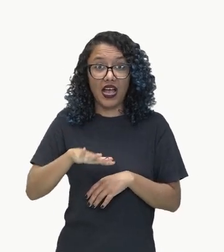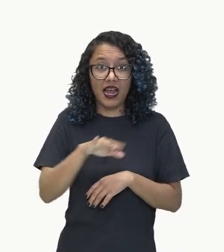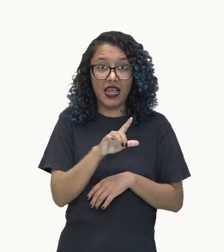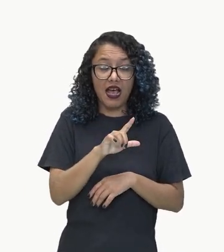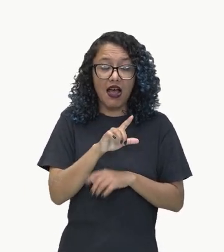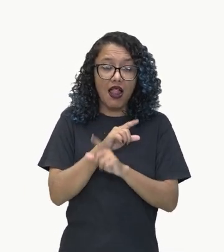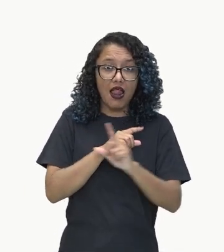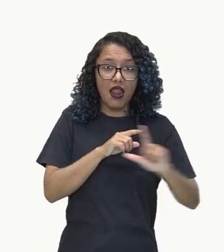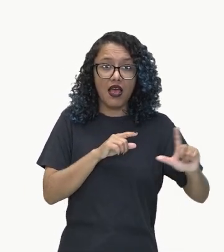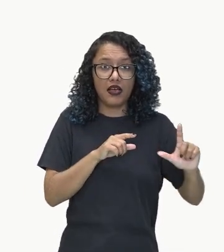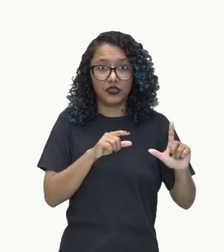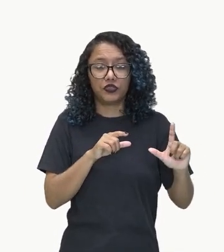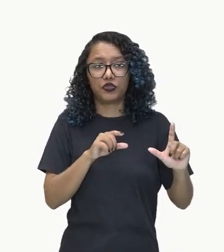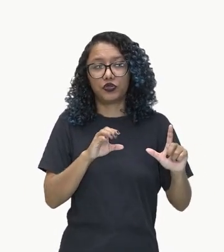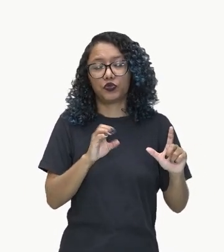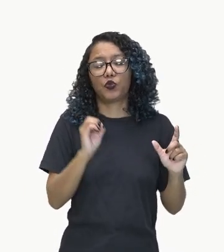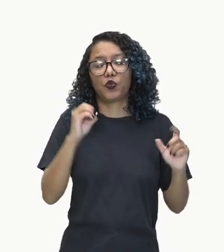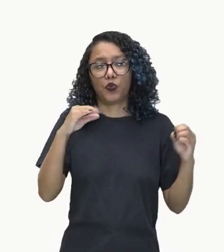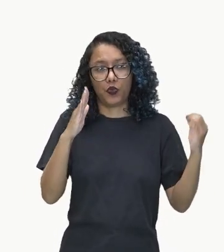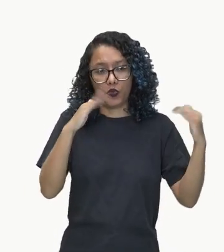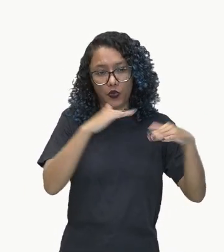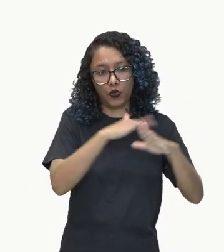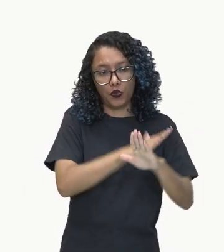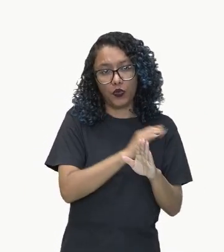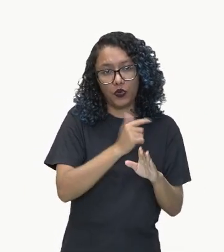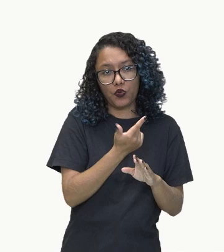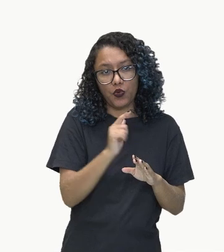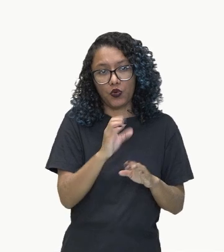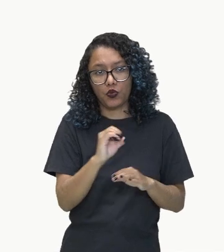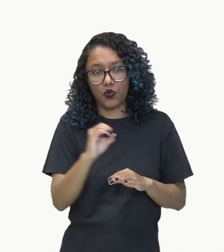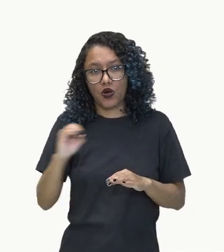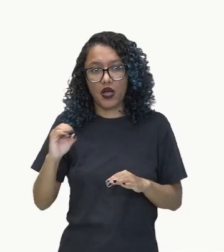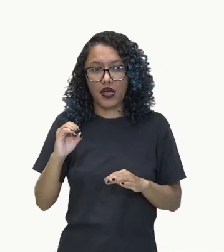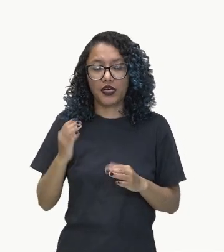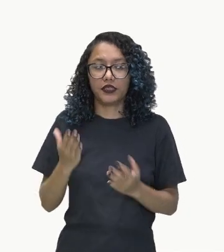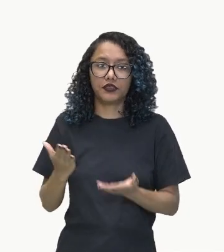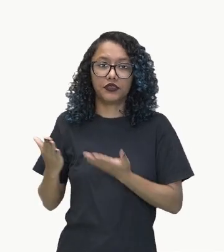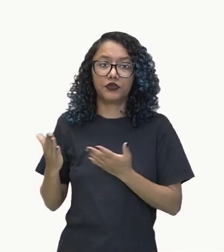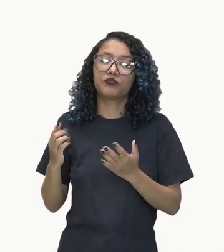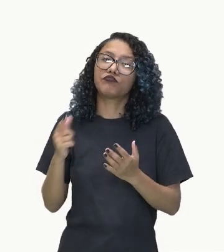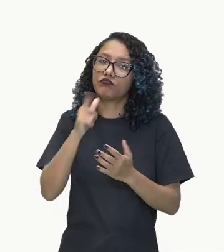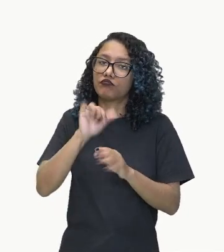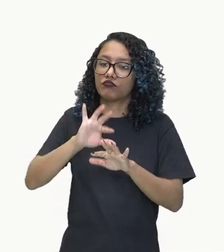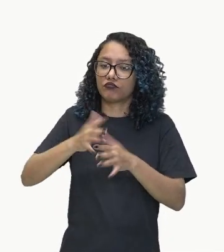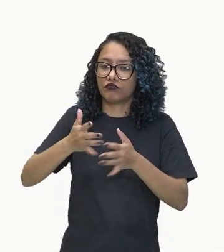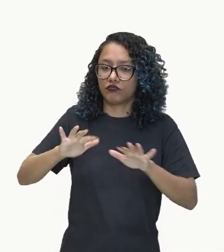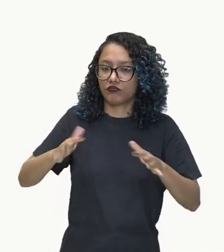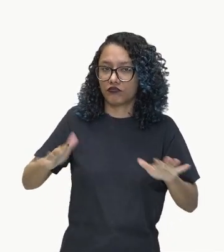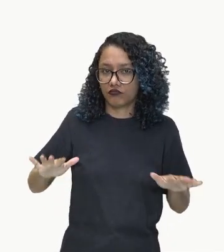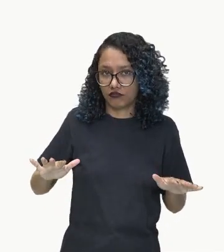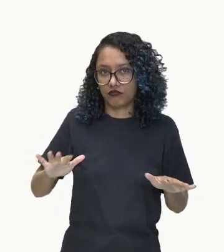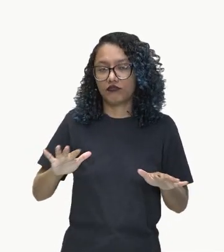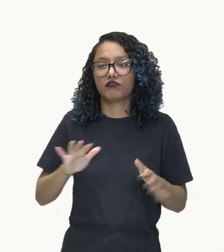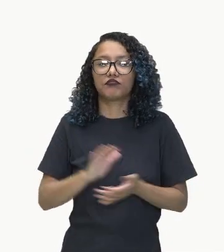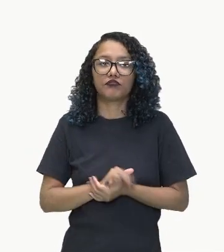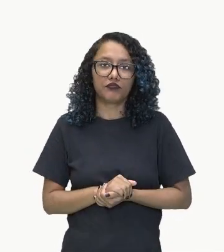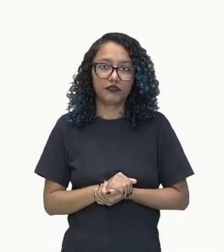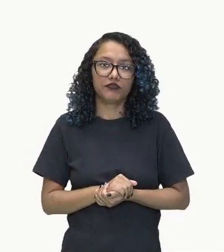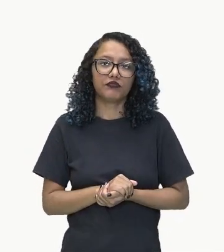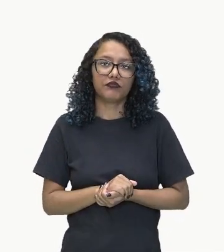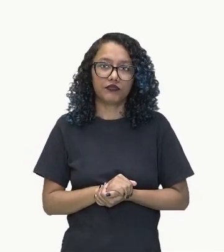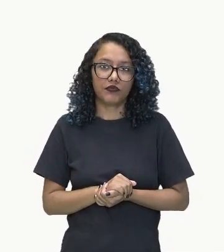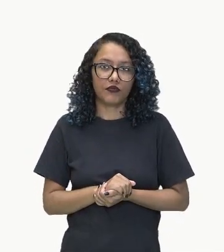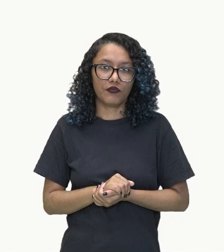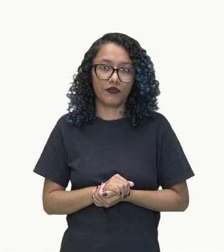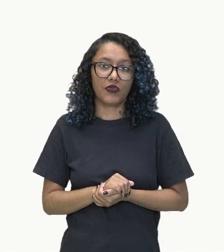Oceano Atlântico e banhado aqui, pelo outro lado, pelo Oceano Pacífico. Temos aí a visualização de todo esse território